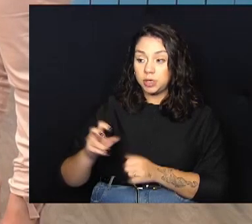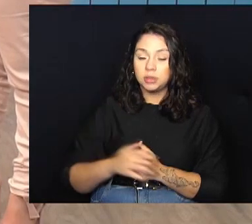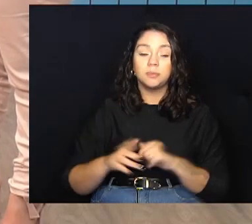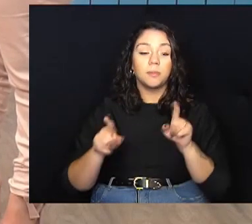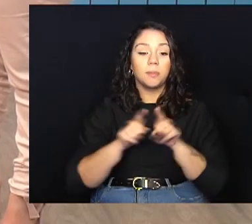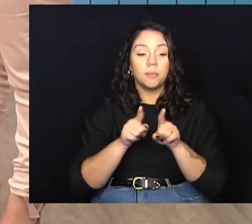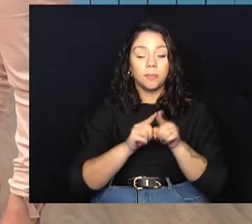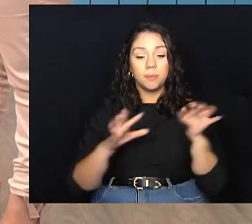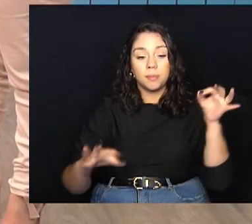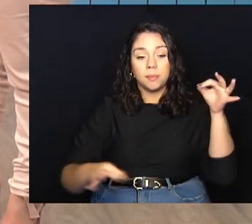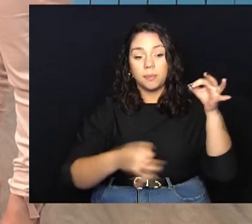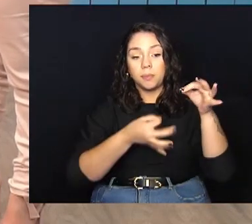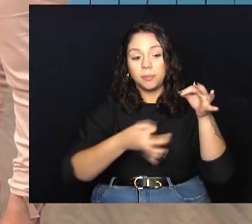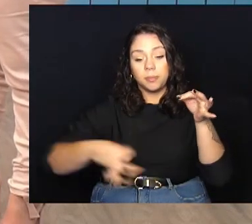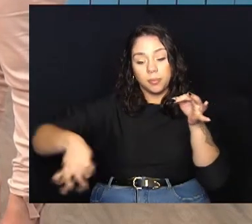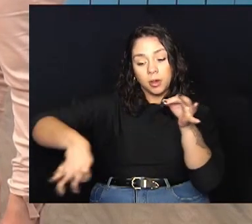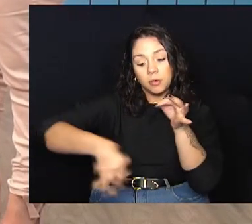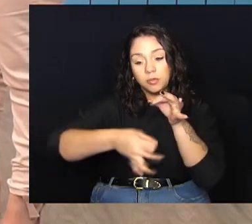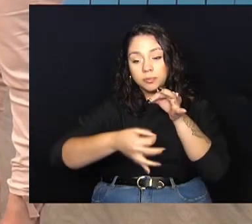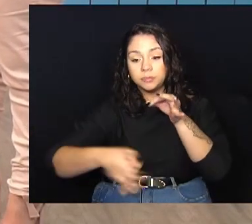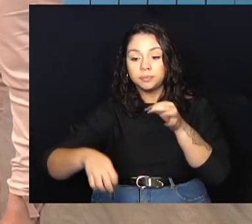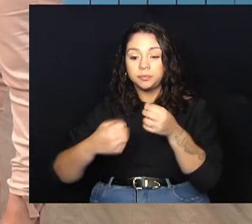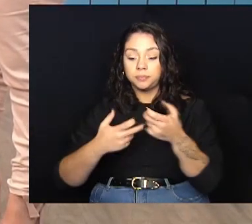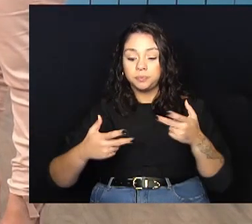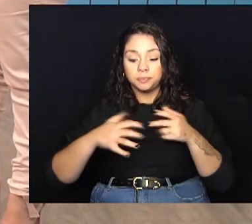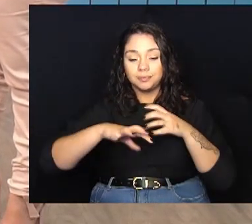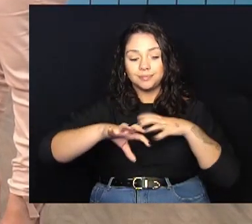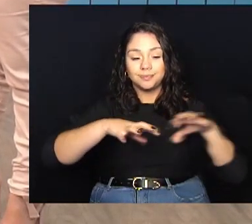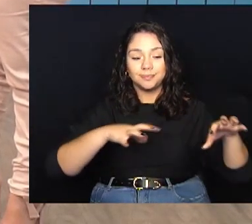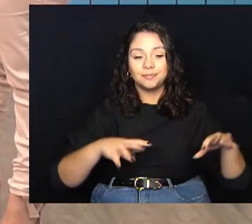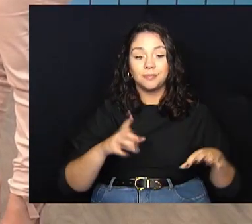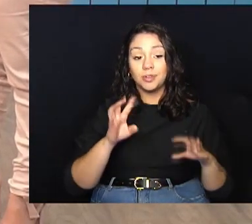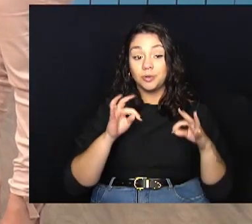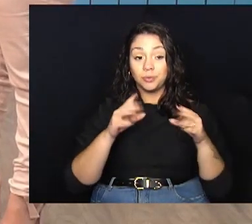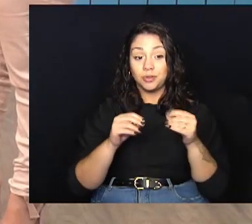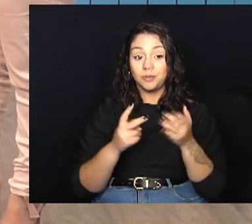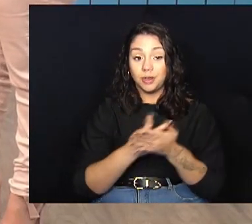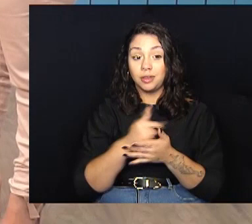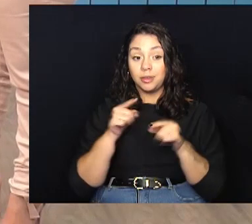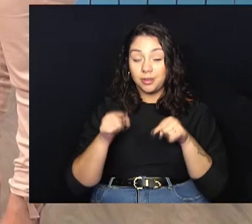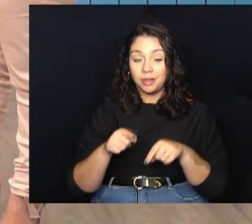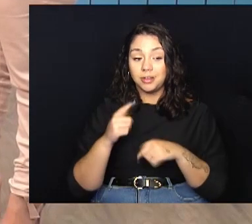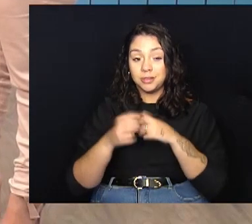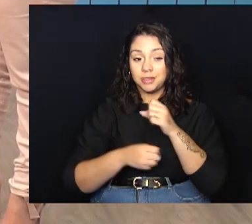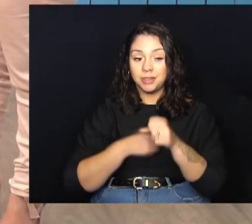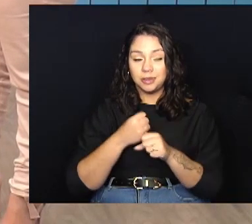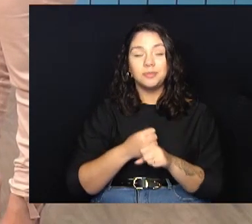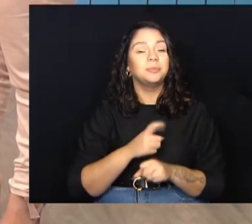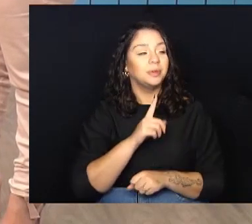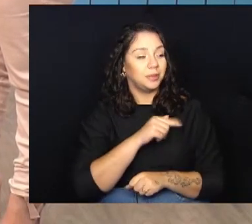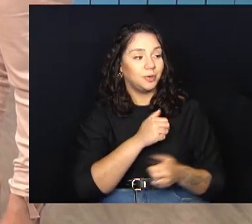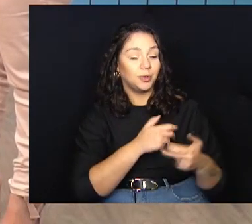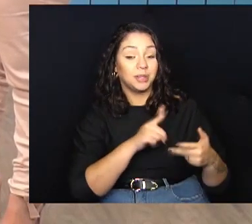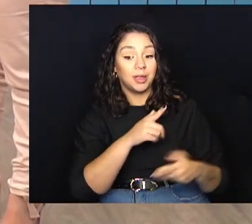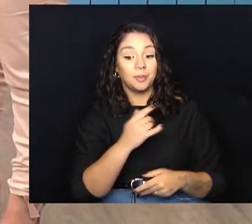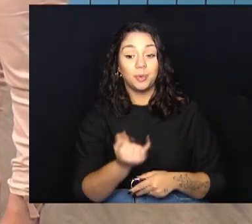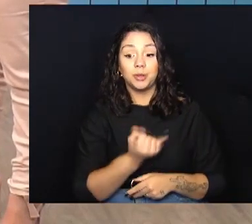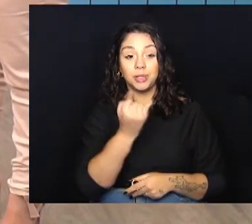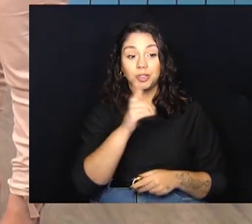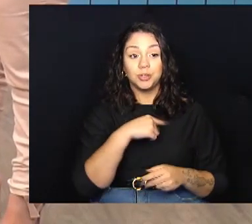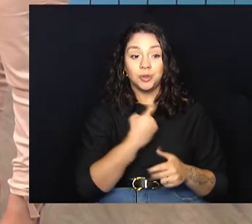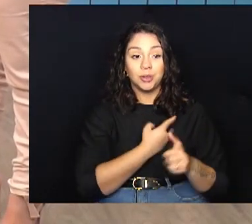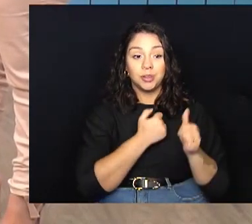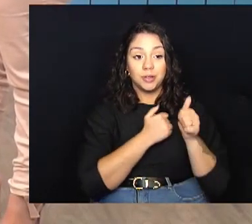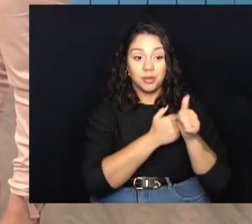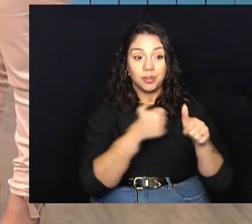diversas regiões da cidade tudo que deve acontecer ainda esse ano e isso algo muito importante para o nosso município que a gente segue acompanhando então este